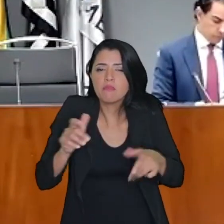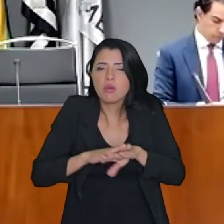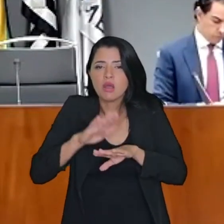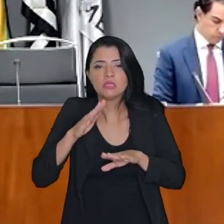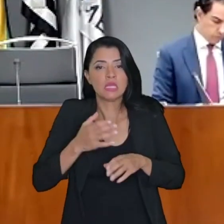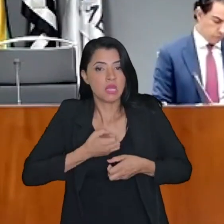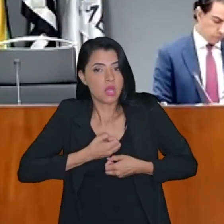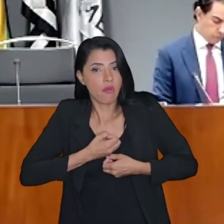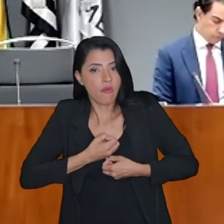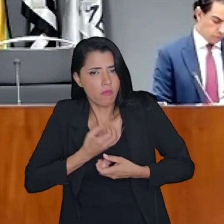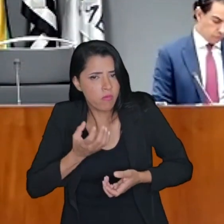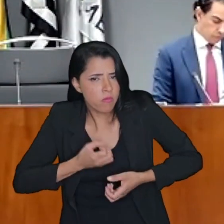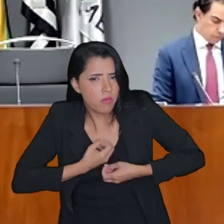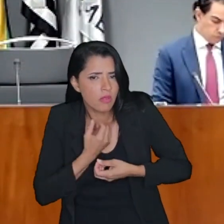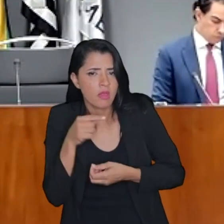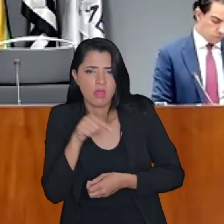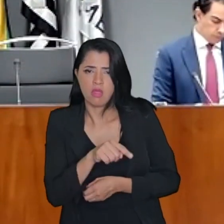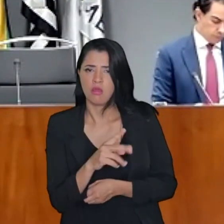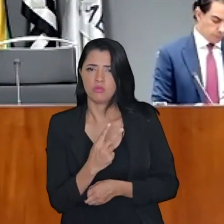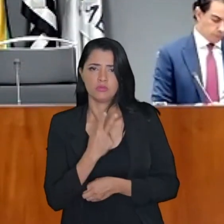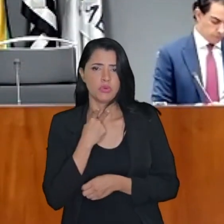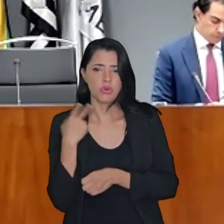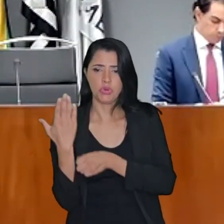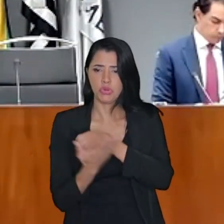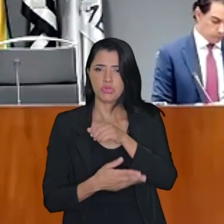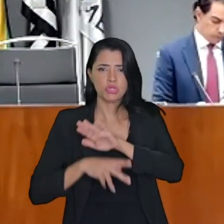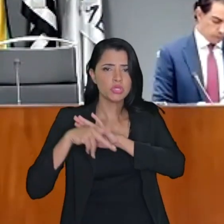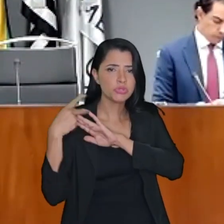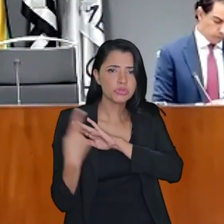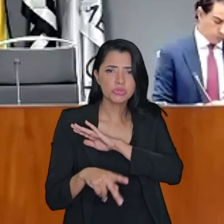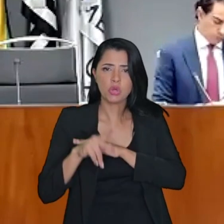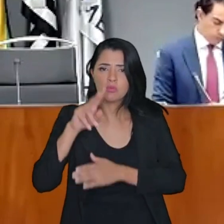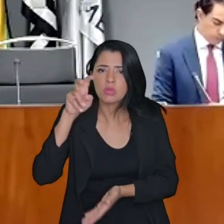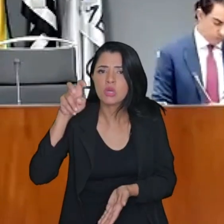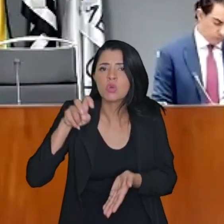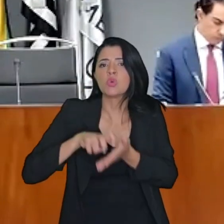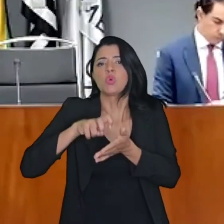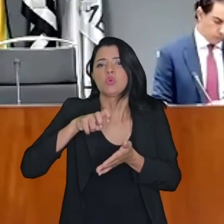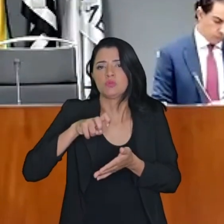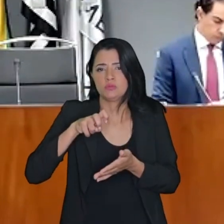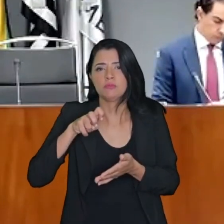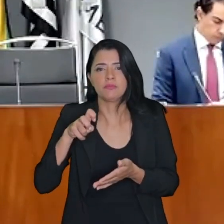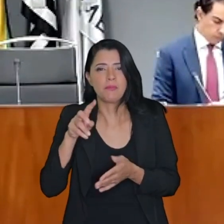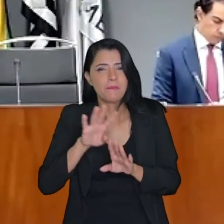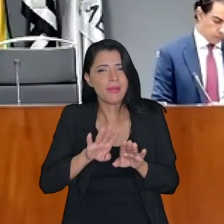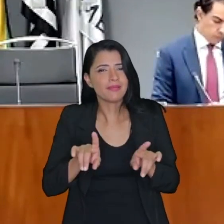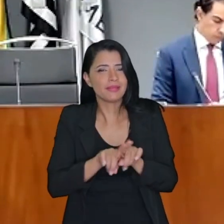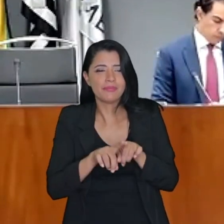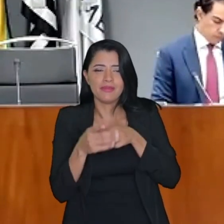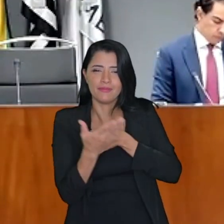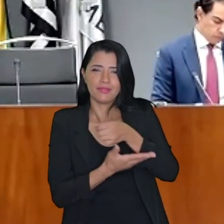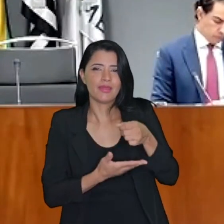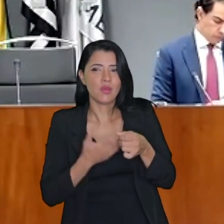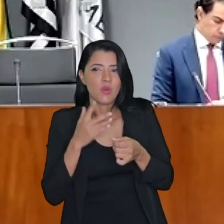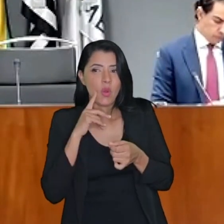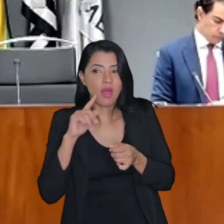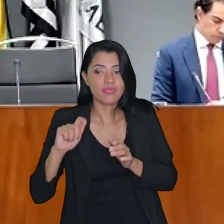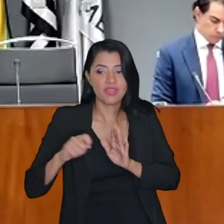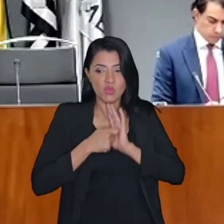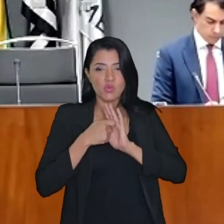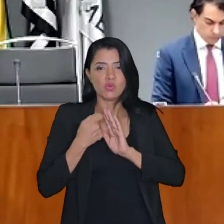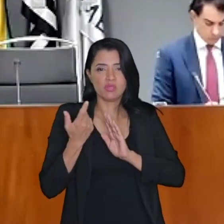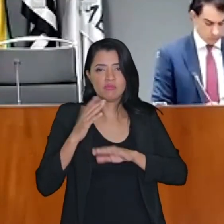a colaboração premiada ela não pode fundamentar exclusivamente uma condenação, mas ela também não pode fundamentar o recebimento da